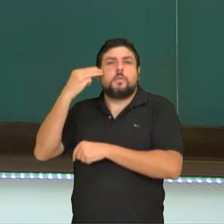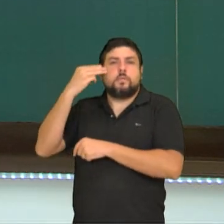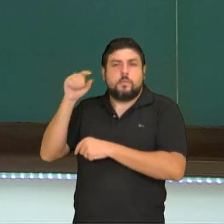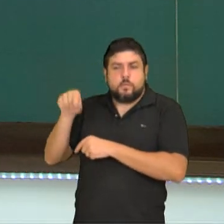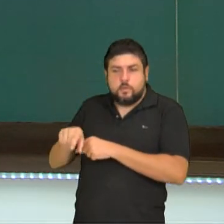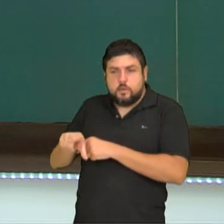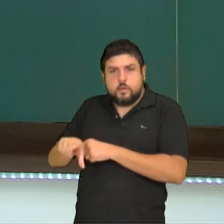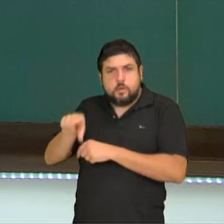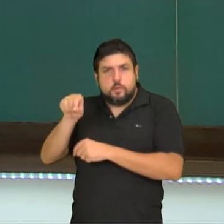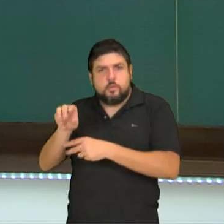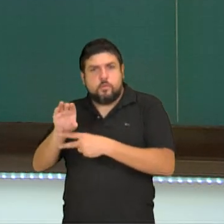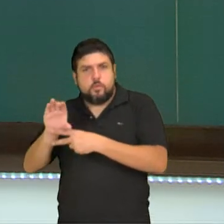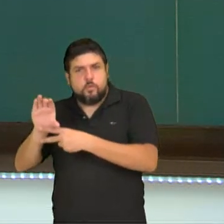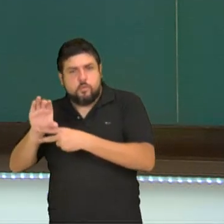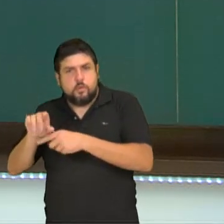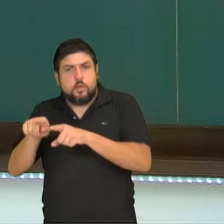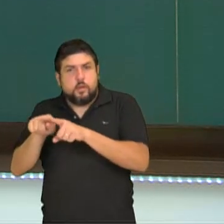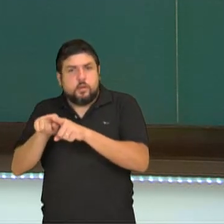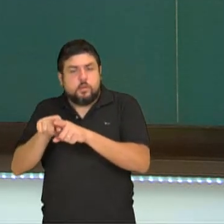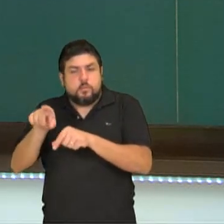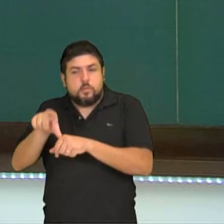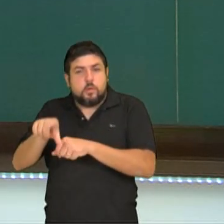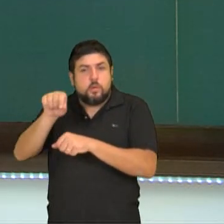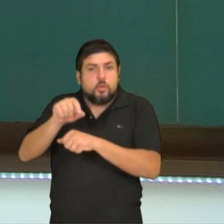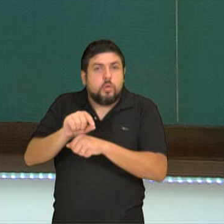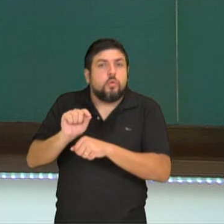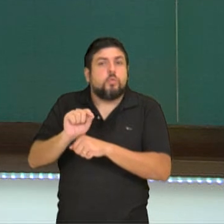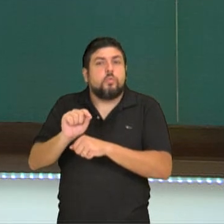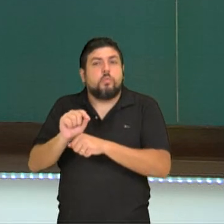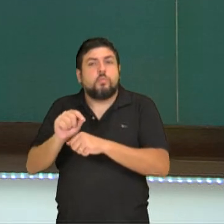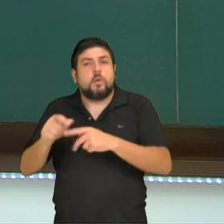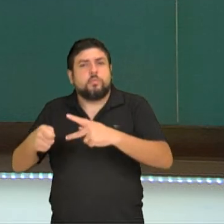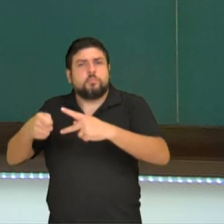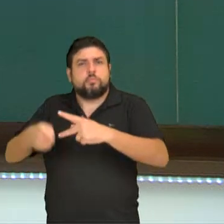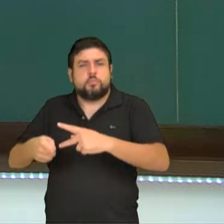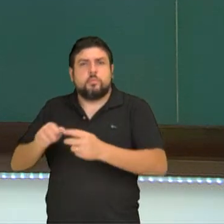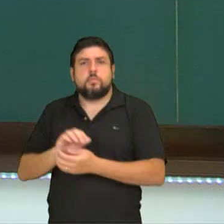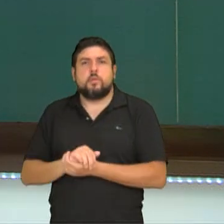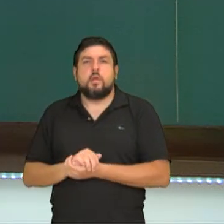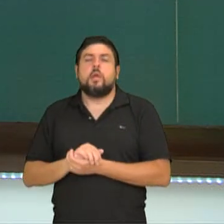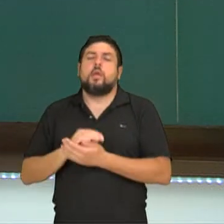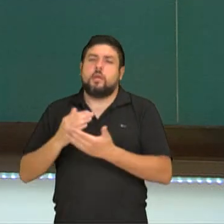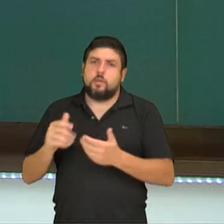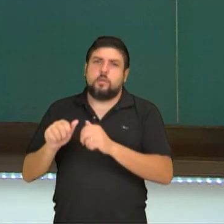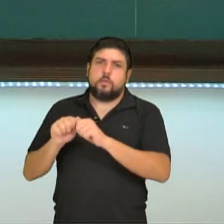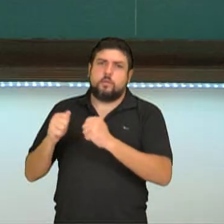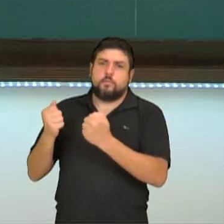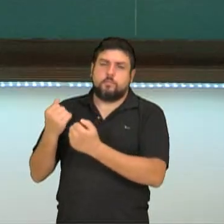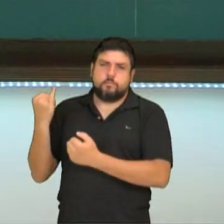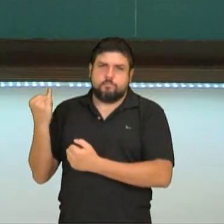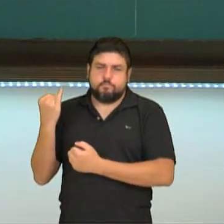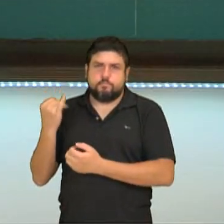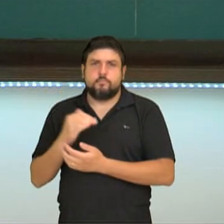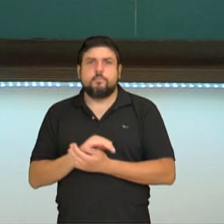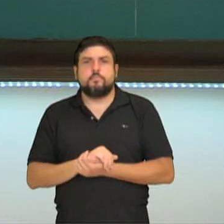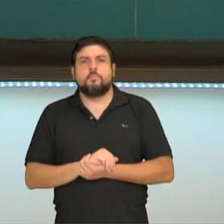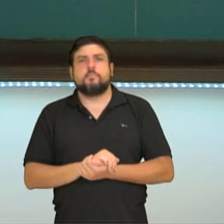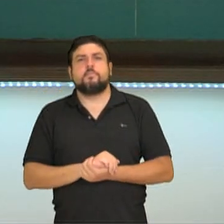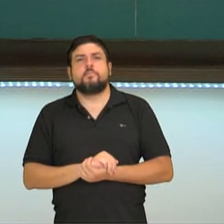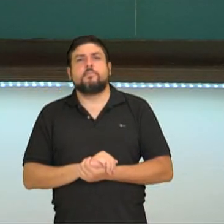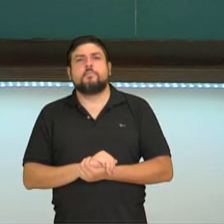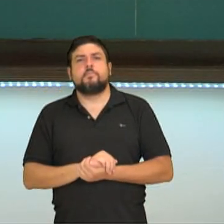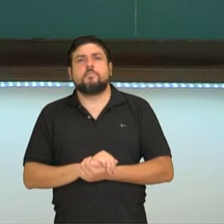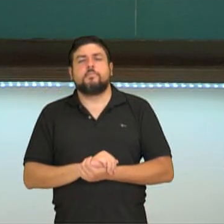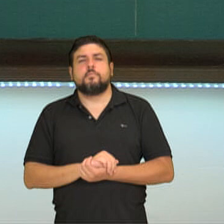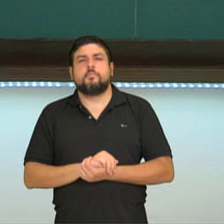os cônsules e também os próprios pretores. Então eles vão também ser muito importantes neste momento. E agora,